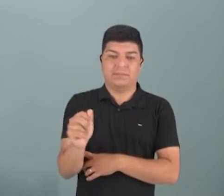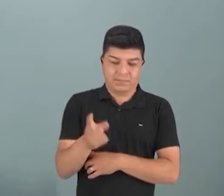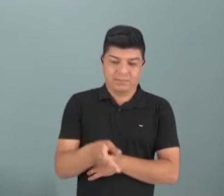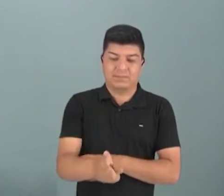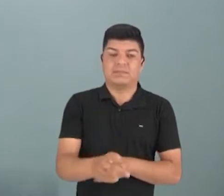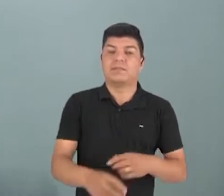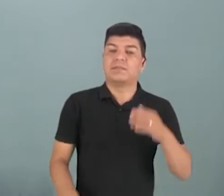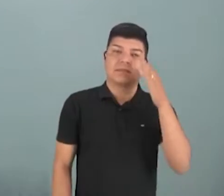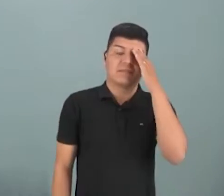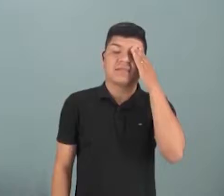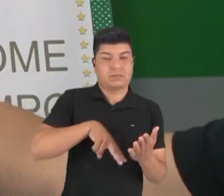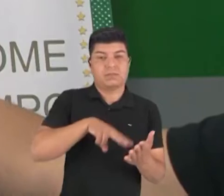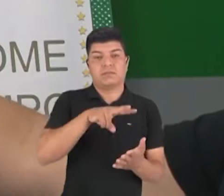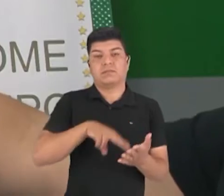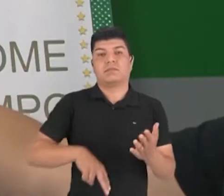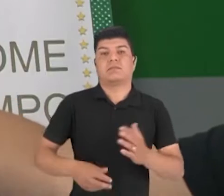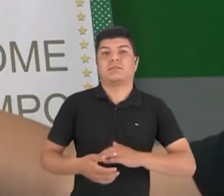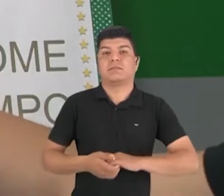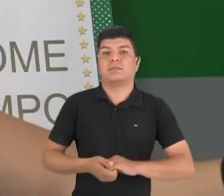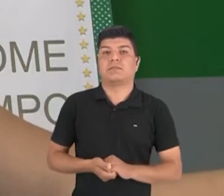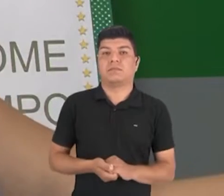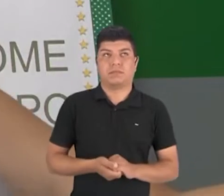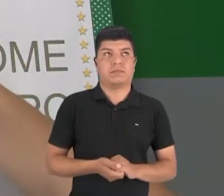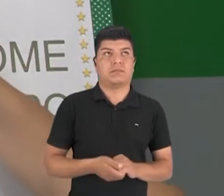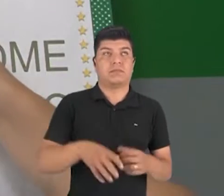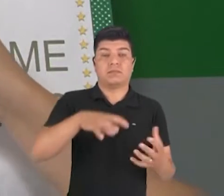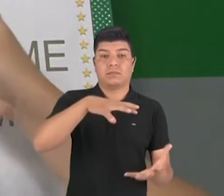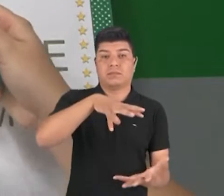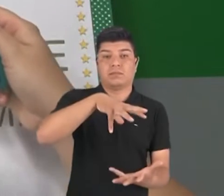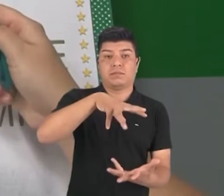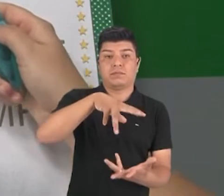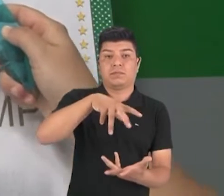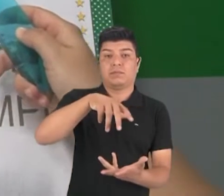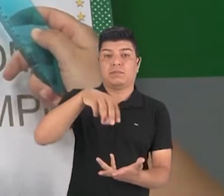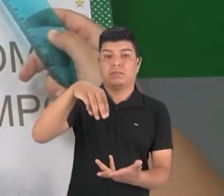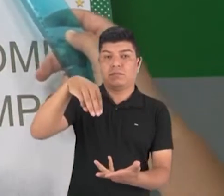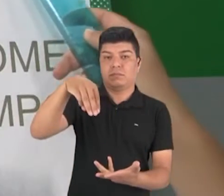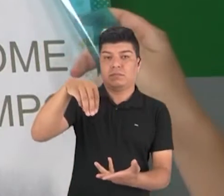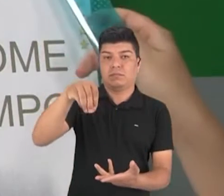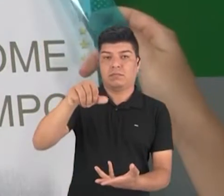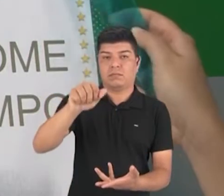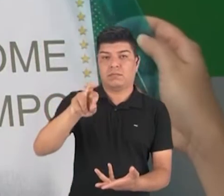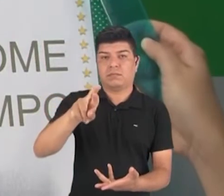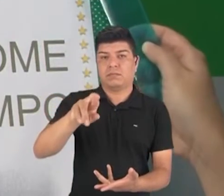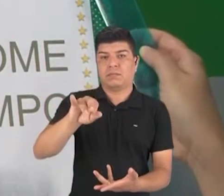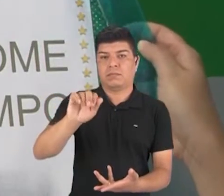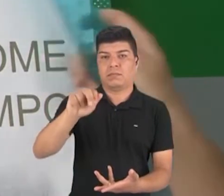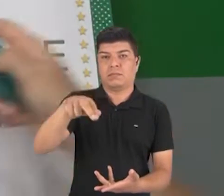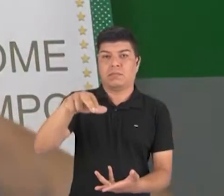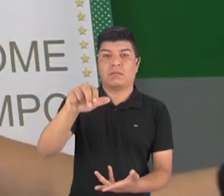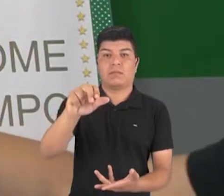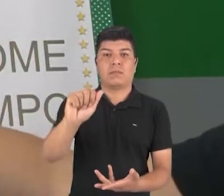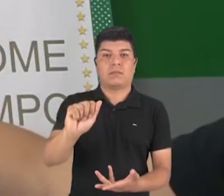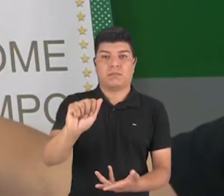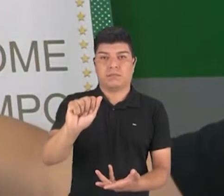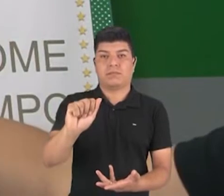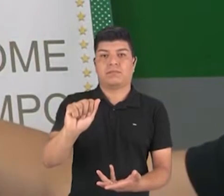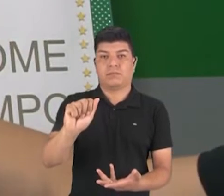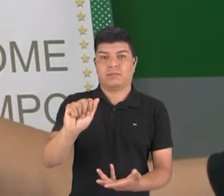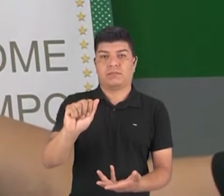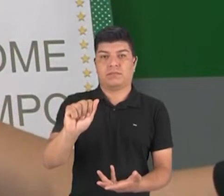vamos continuar e o mundo de Mariana é